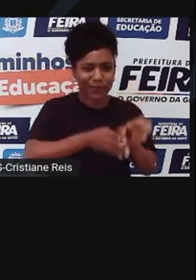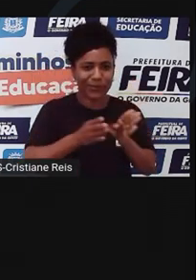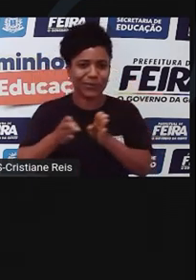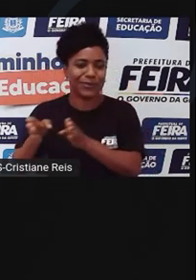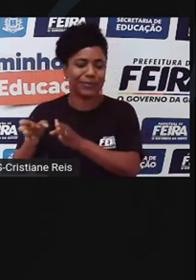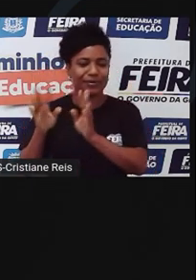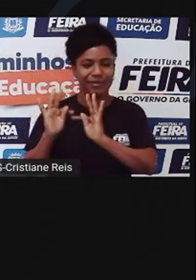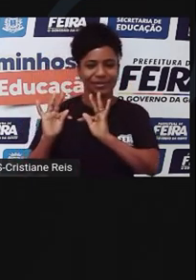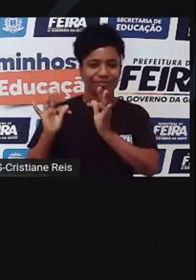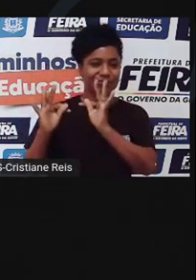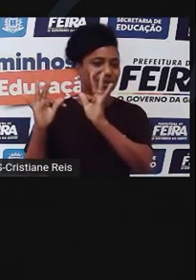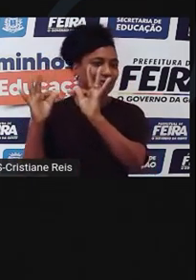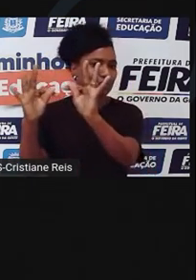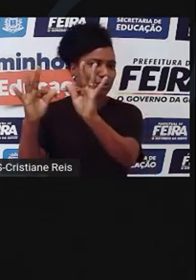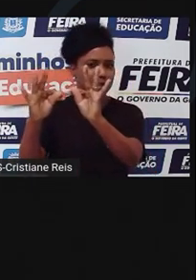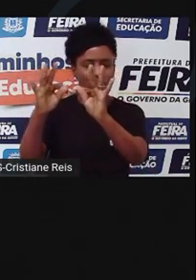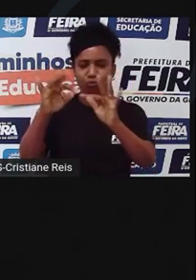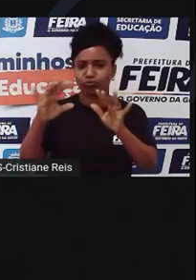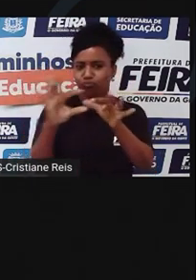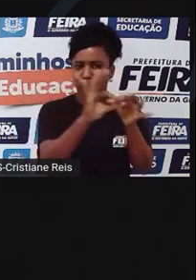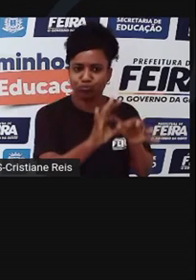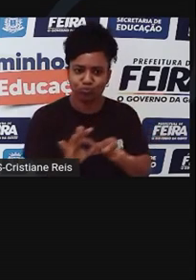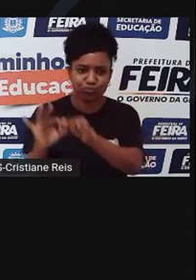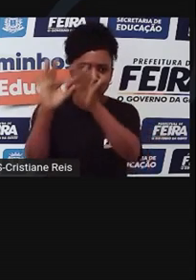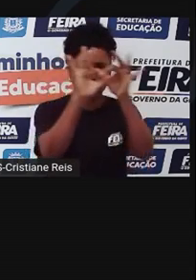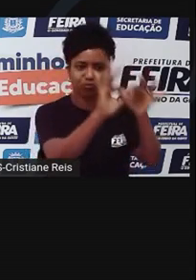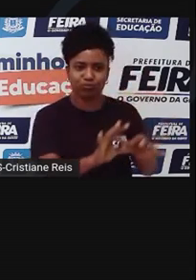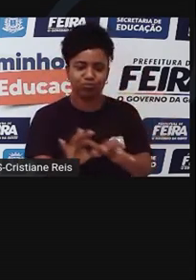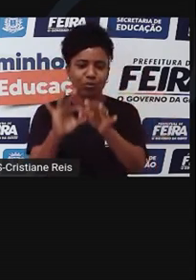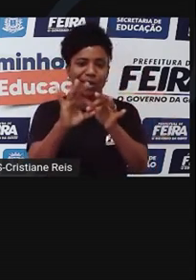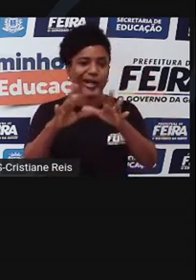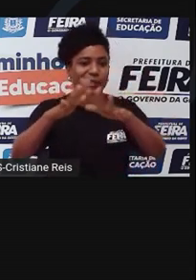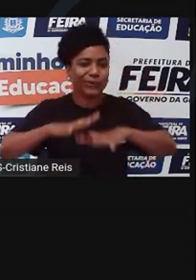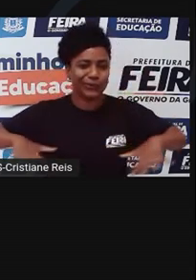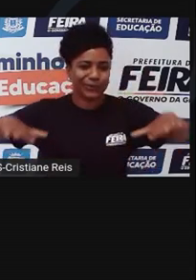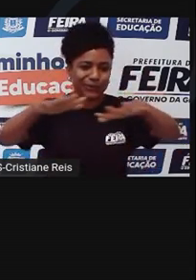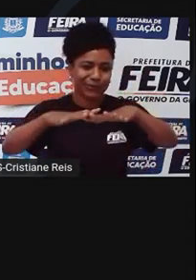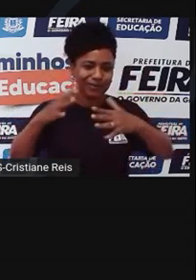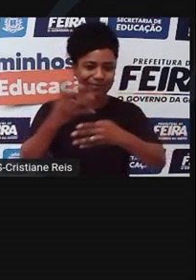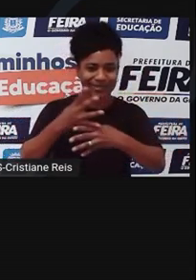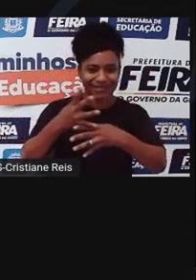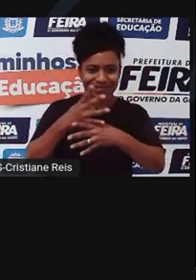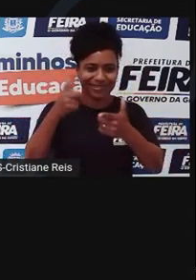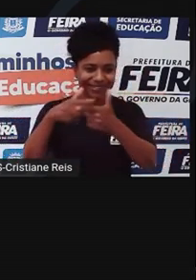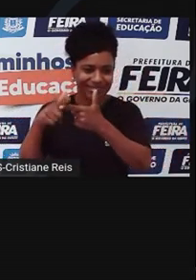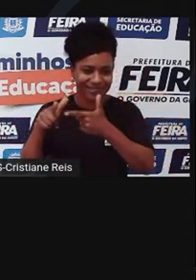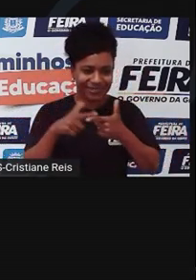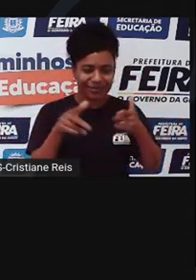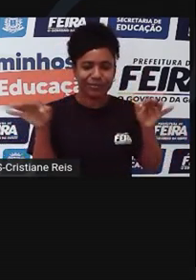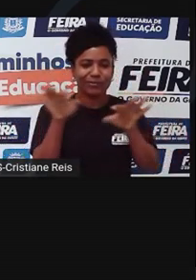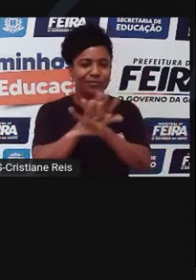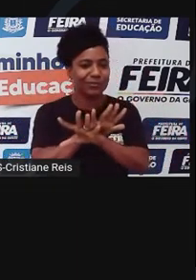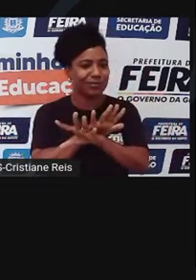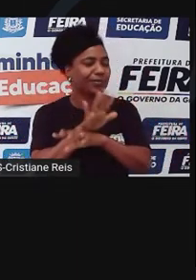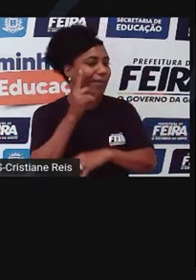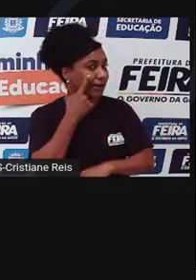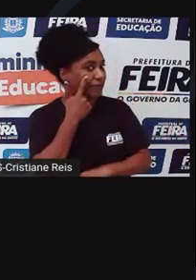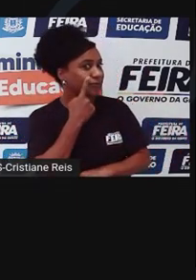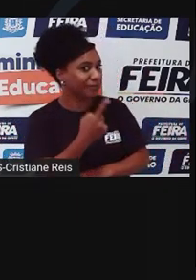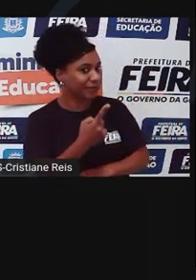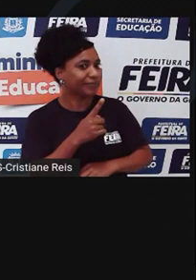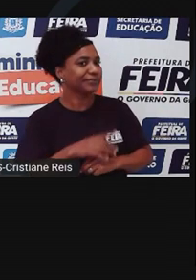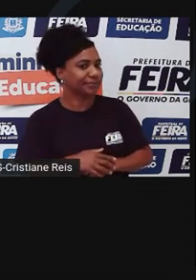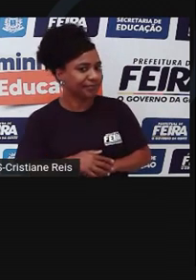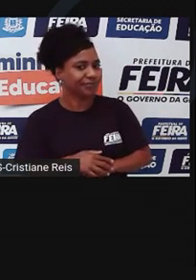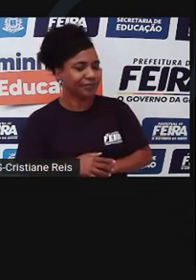tecnologia de forma massiva para trazer mais inteligência as soluções urbanas propostas mas veja em apesar do uso